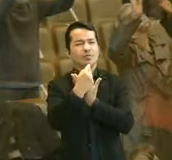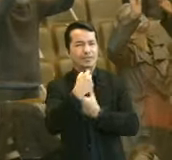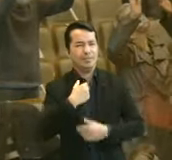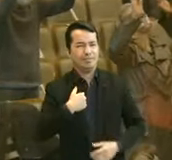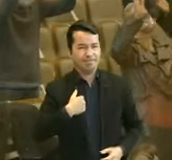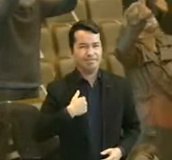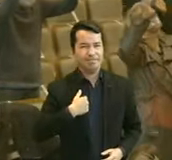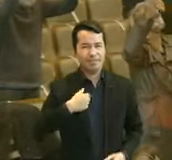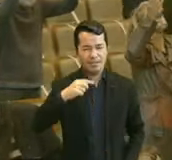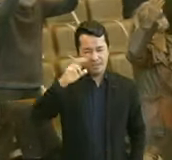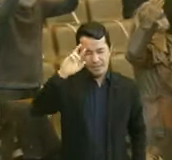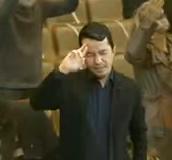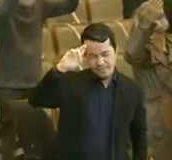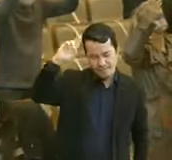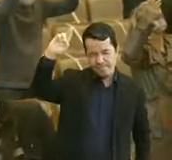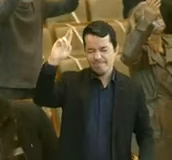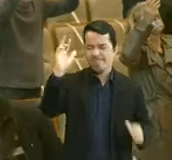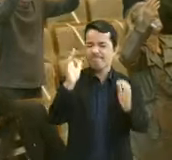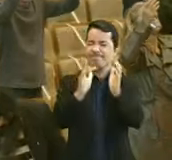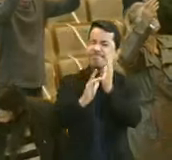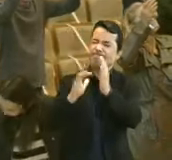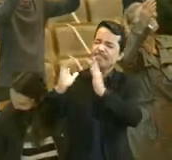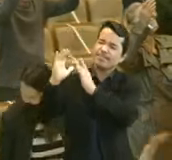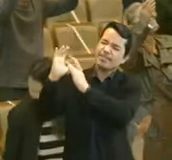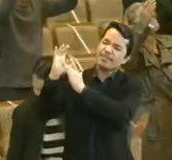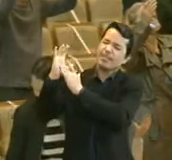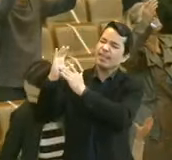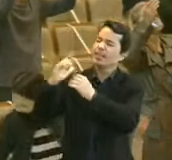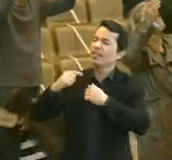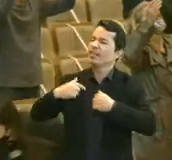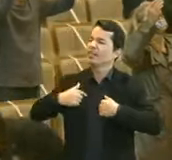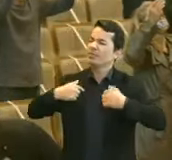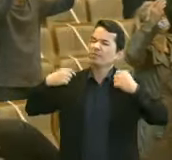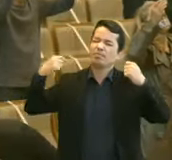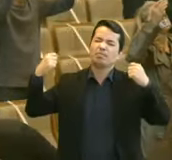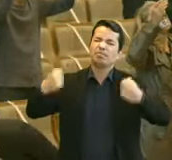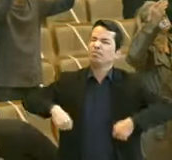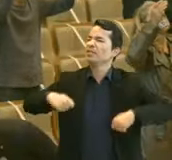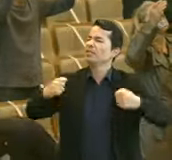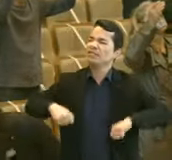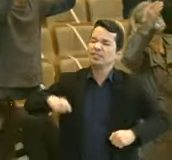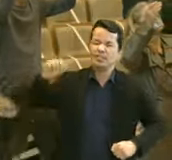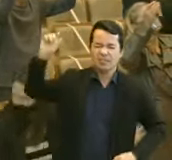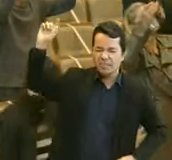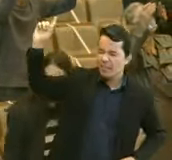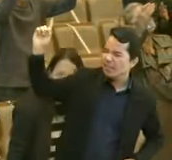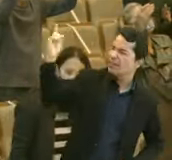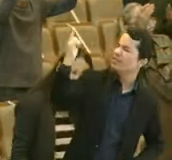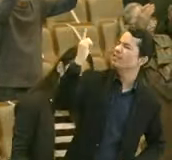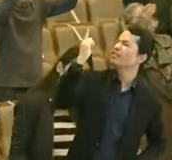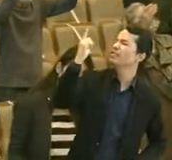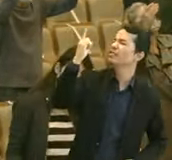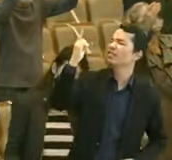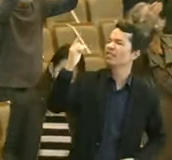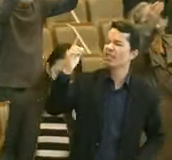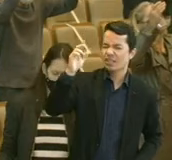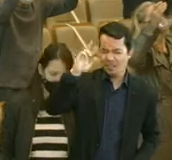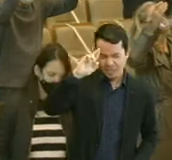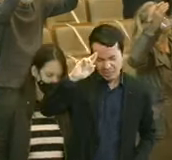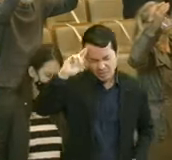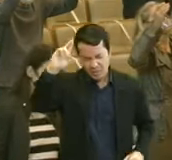Jesus, eu preciso da tua presença. Senhor Jesus,